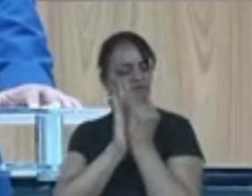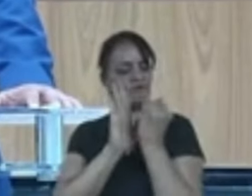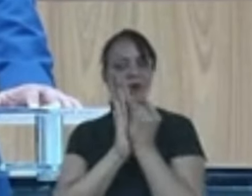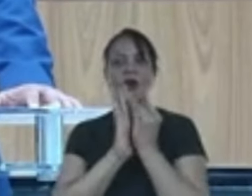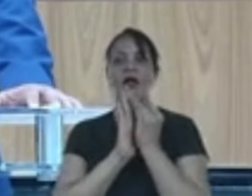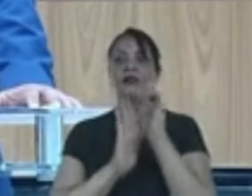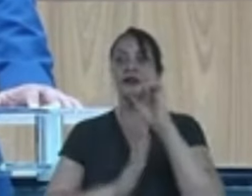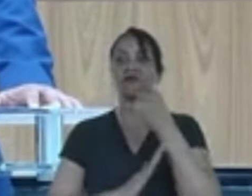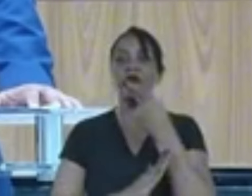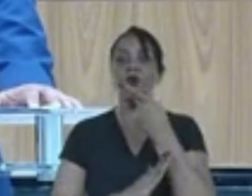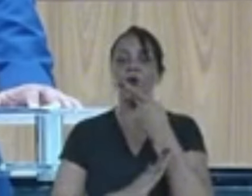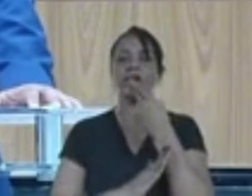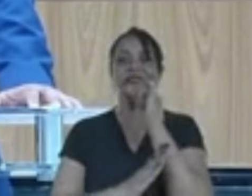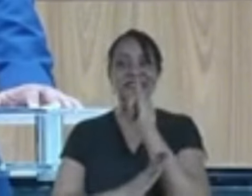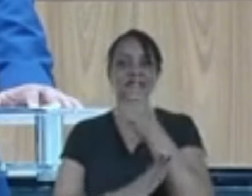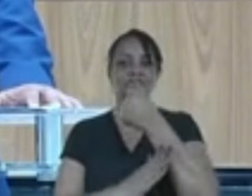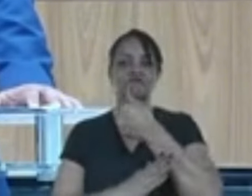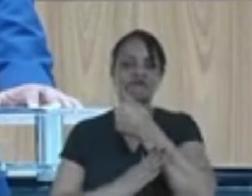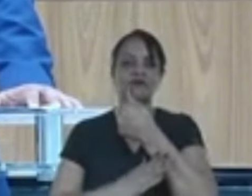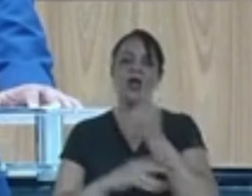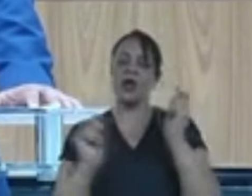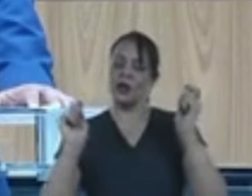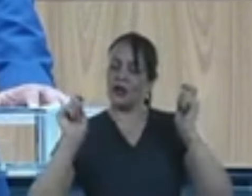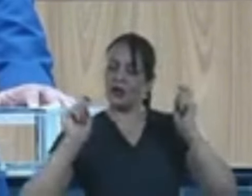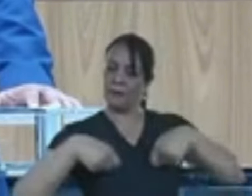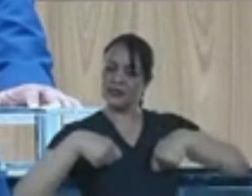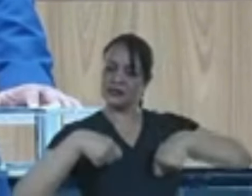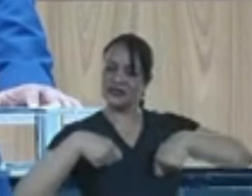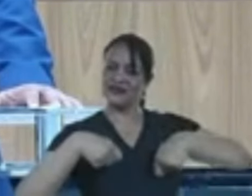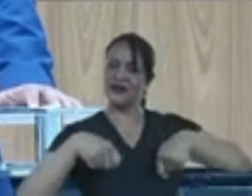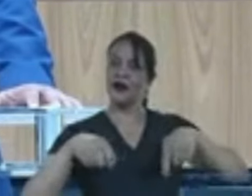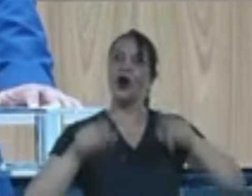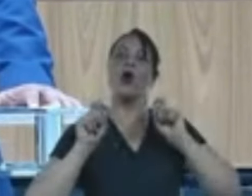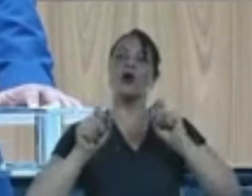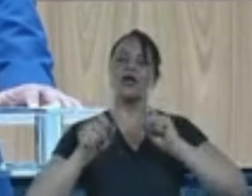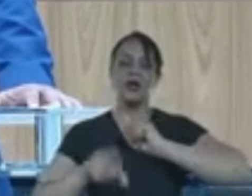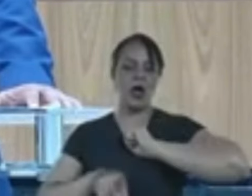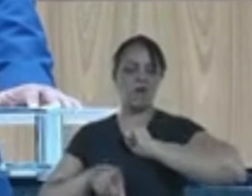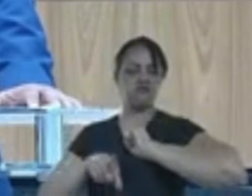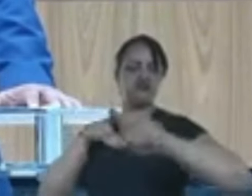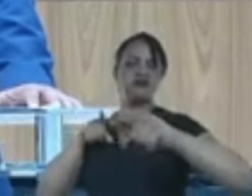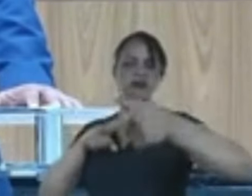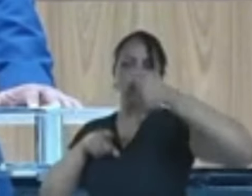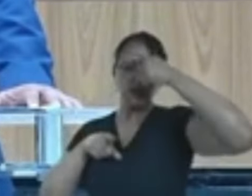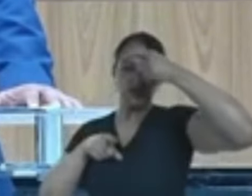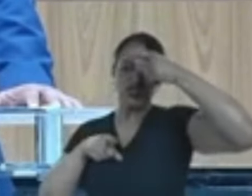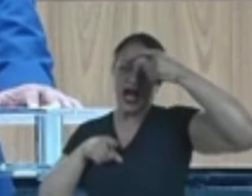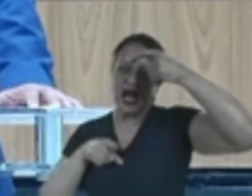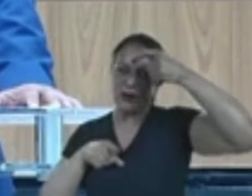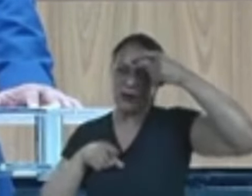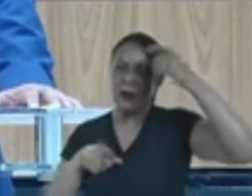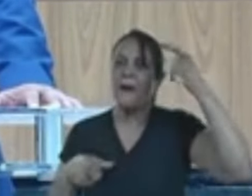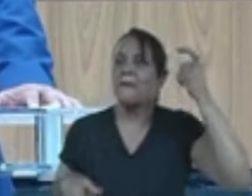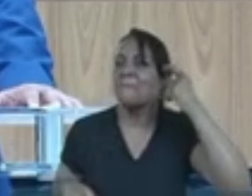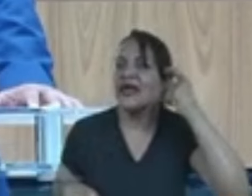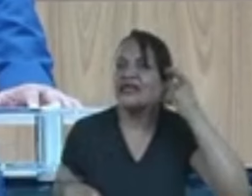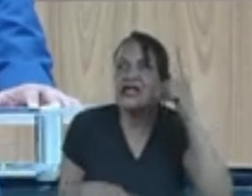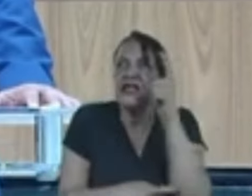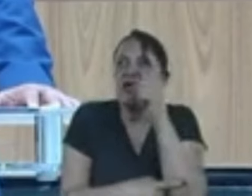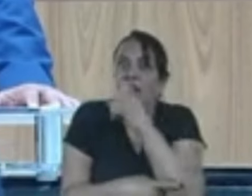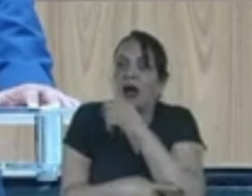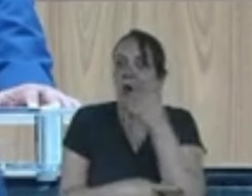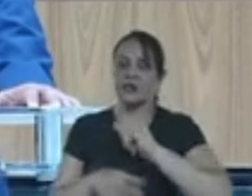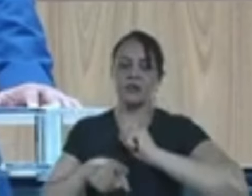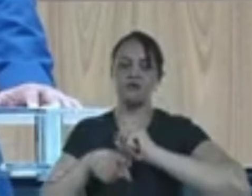nos capacita até mesmo a expulsarmos os demônios mais complexos, mais difíceis que existem. Jesus disse que